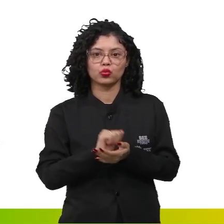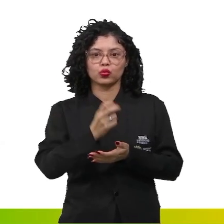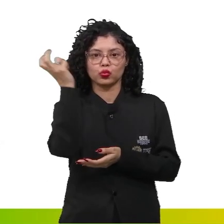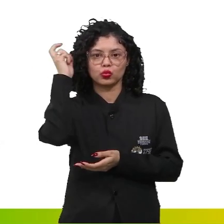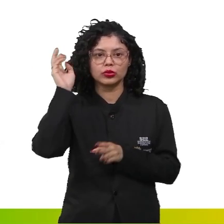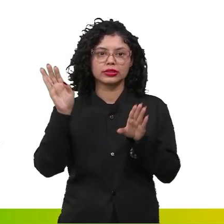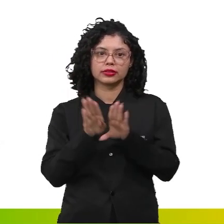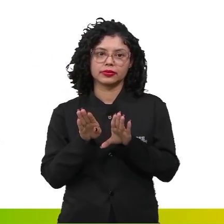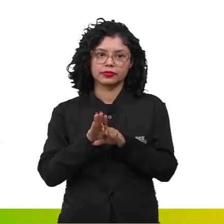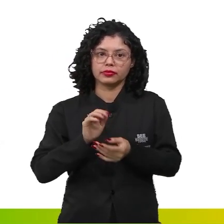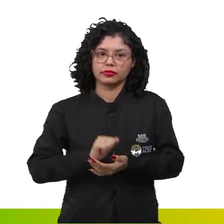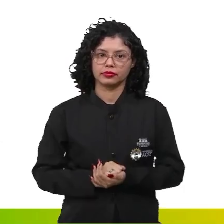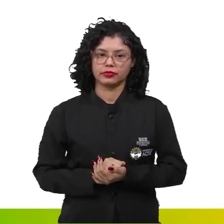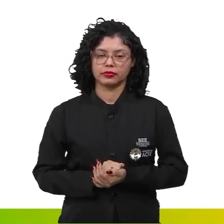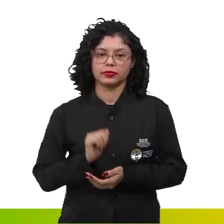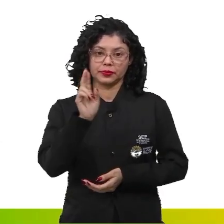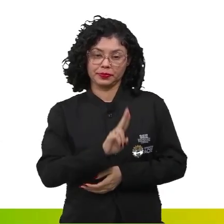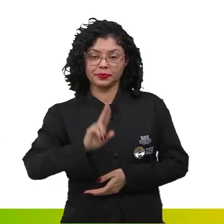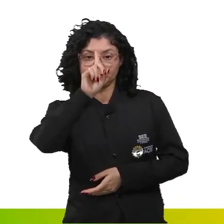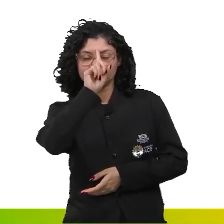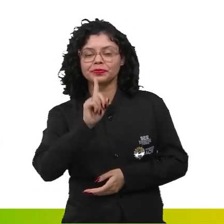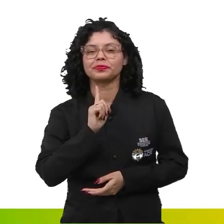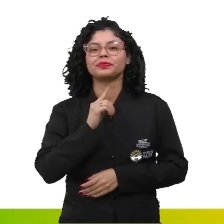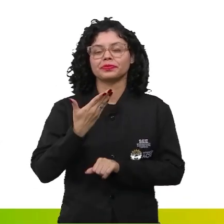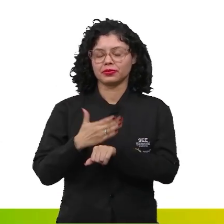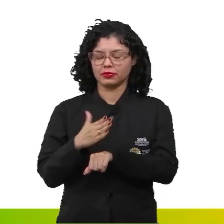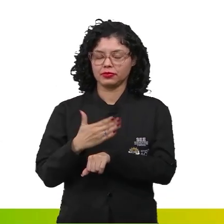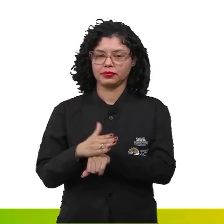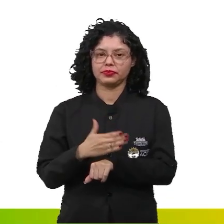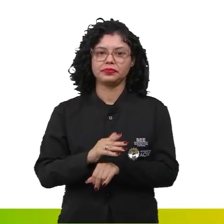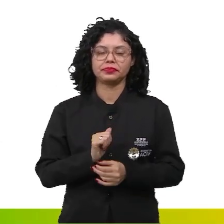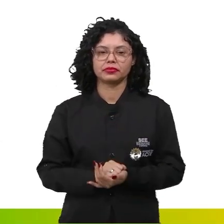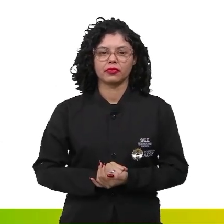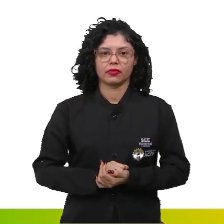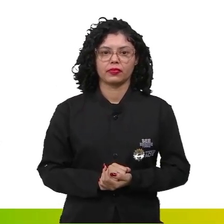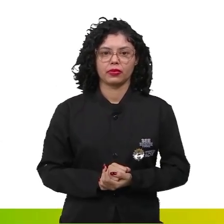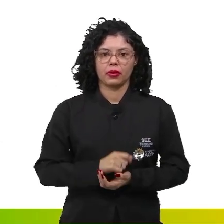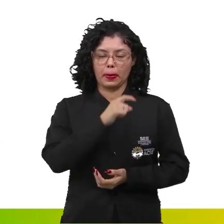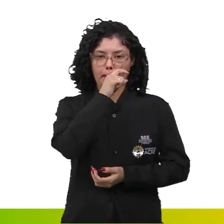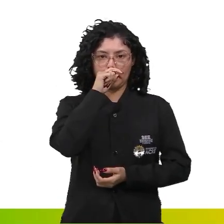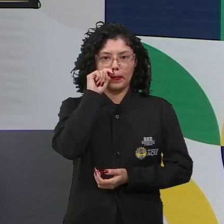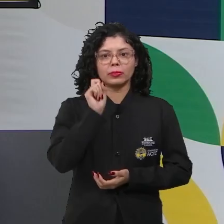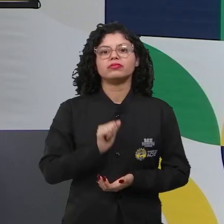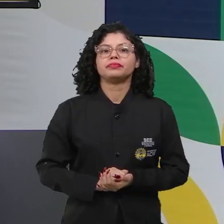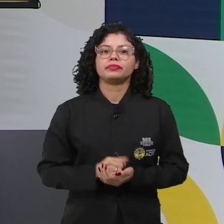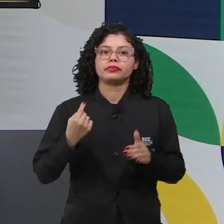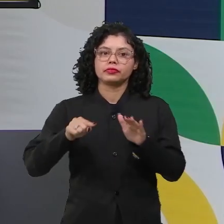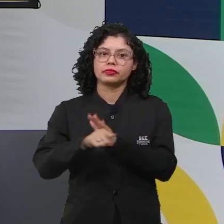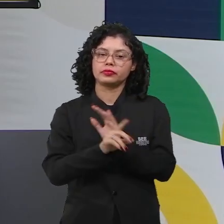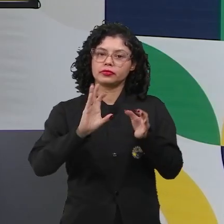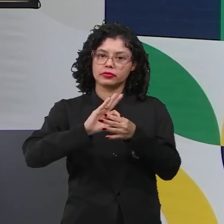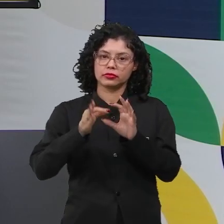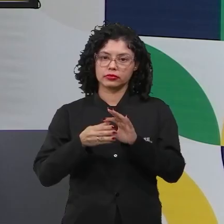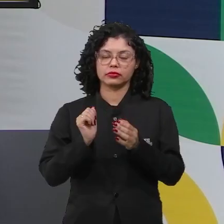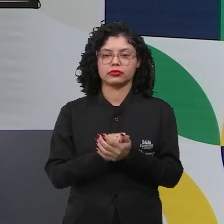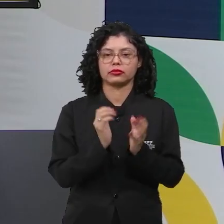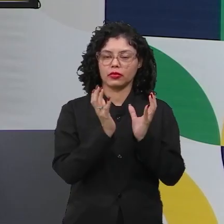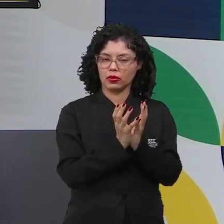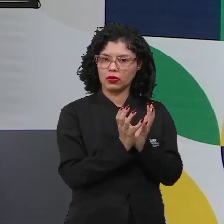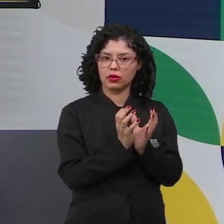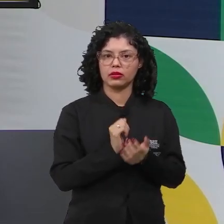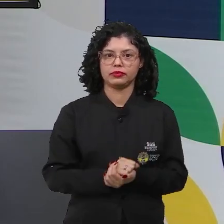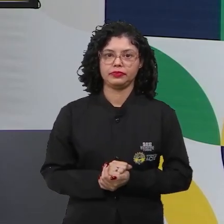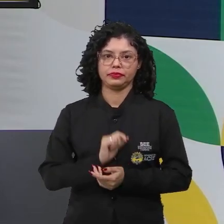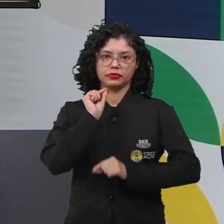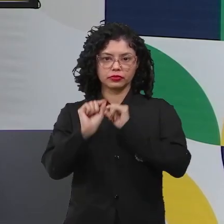imagens que fazem alusões a práticas corporais, tá? Que são vivenciadas dentro de um contexto comunitário.